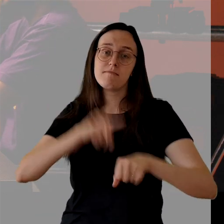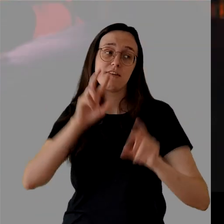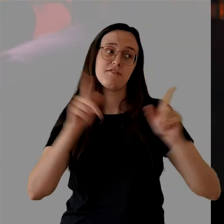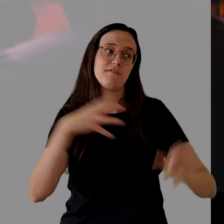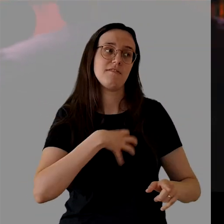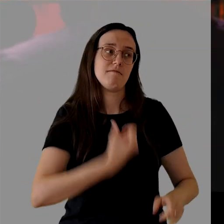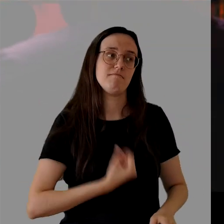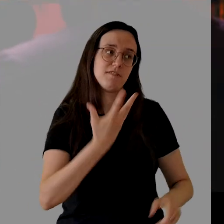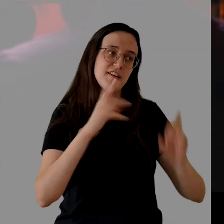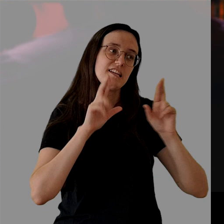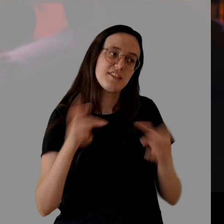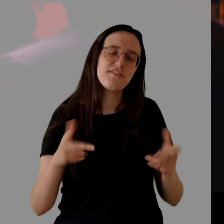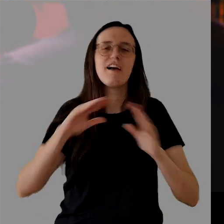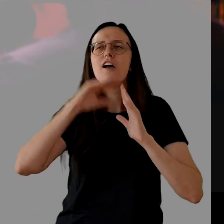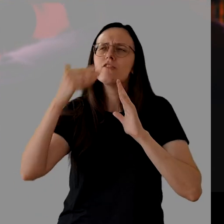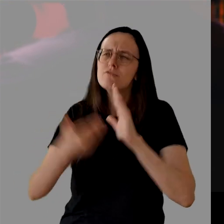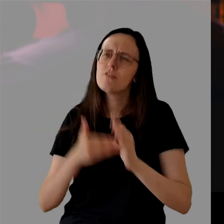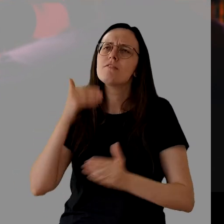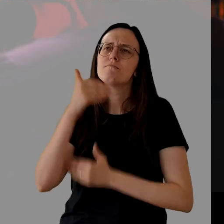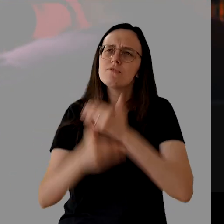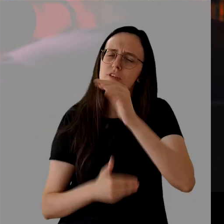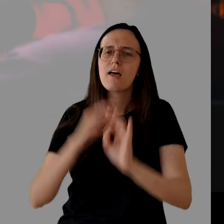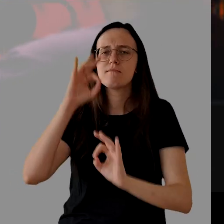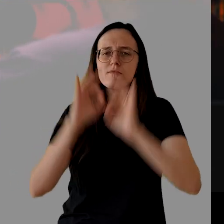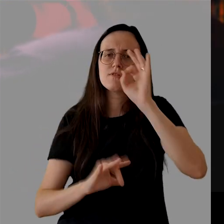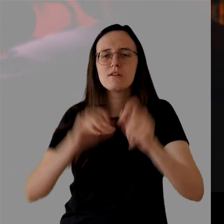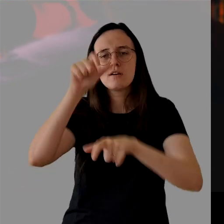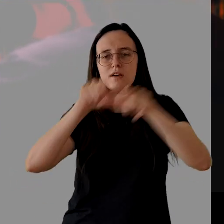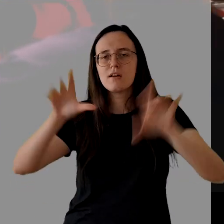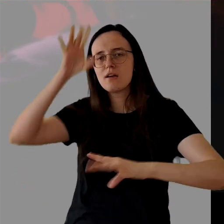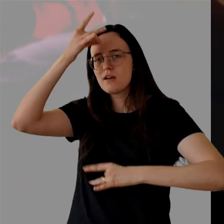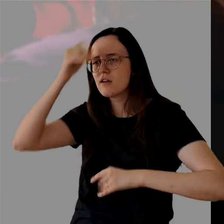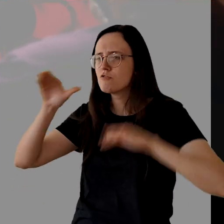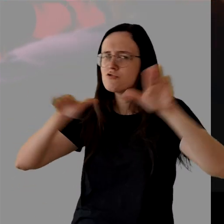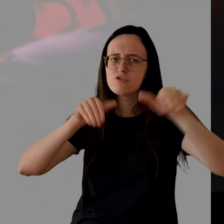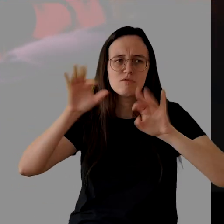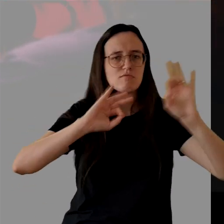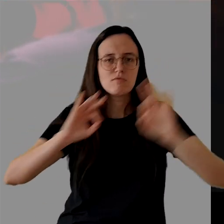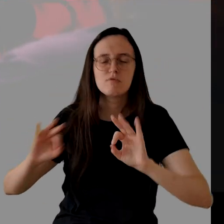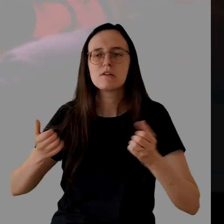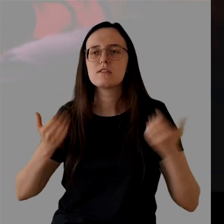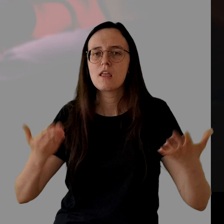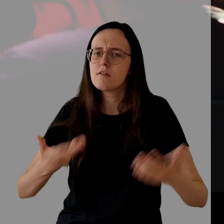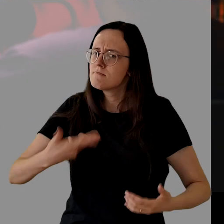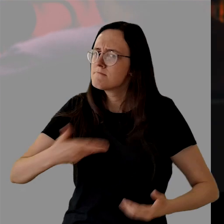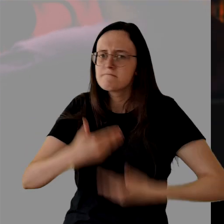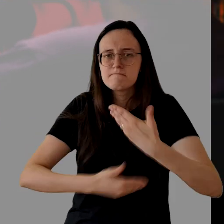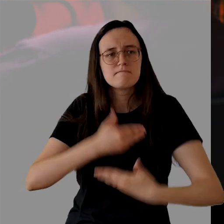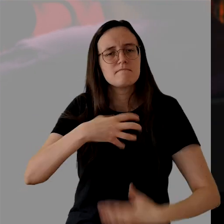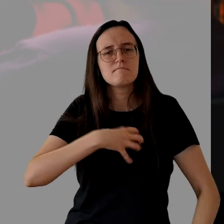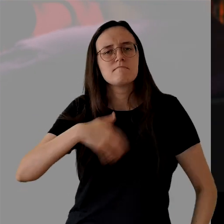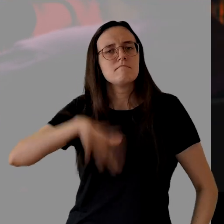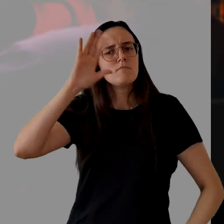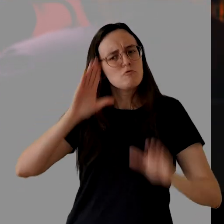né? Já teve todo um processo com um preparador de elenco, muitas vezes até para poder dar um gás no cara, para ele ficar mais